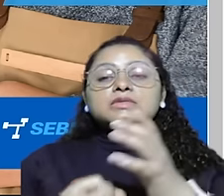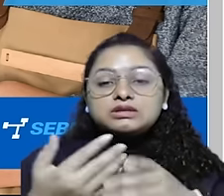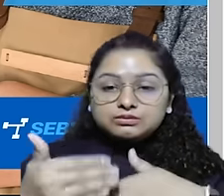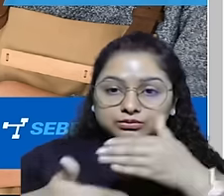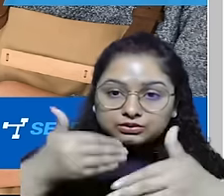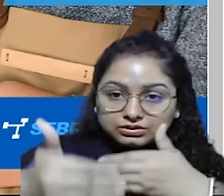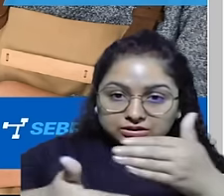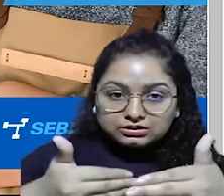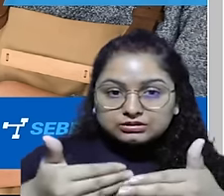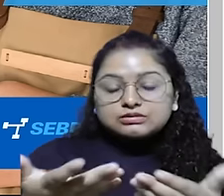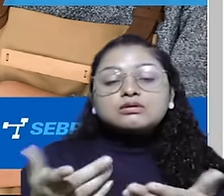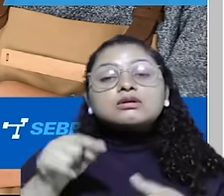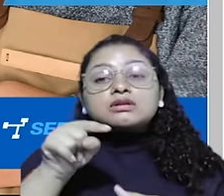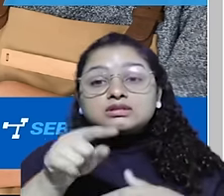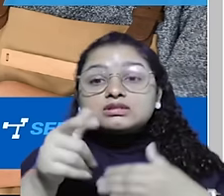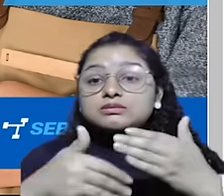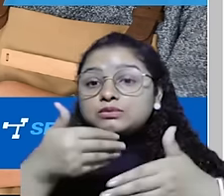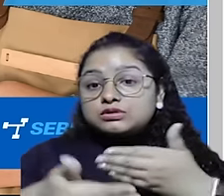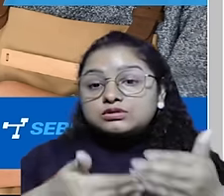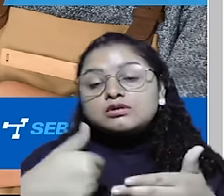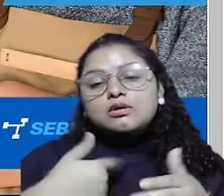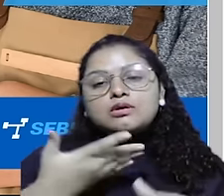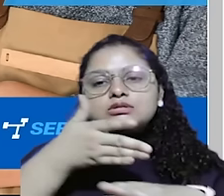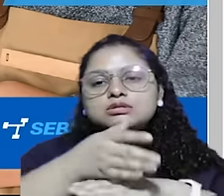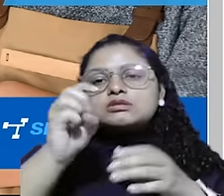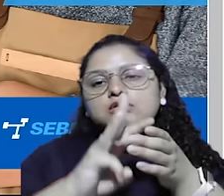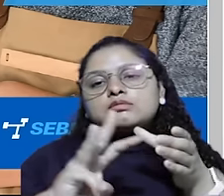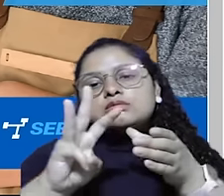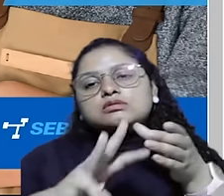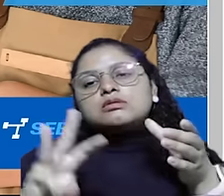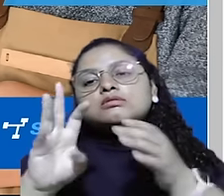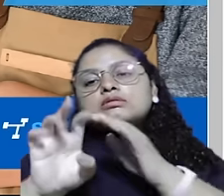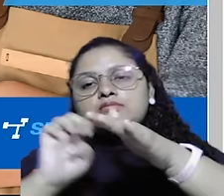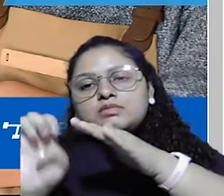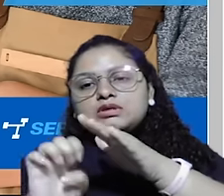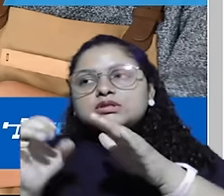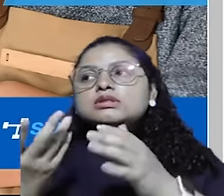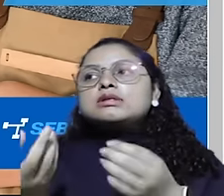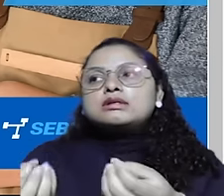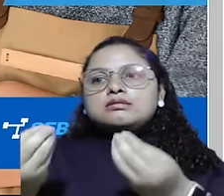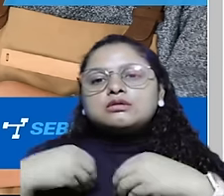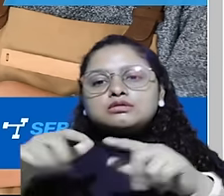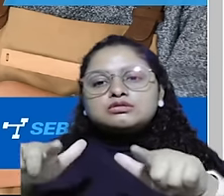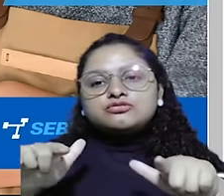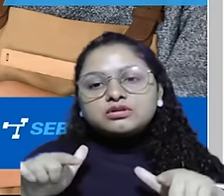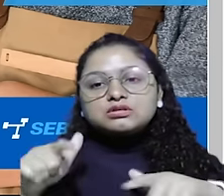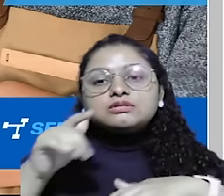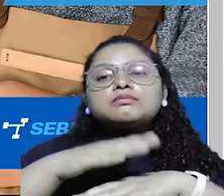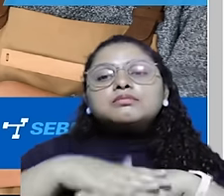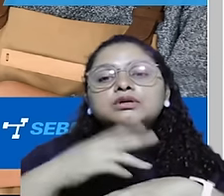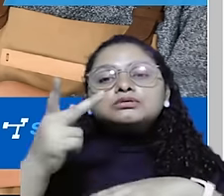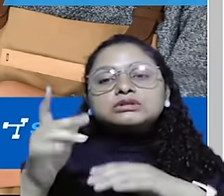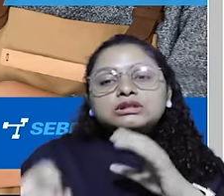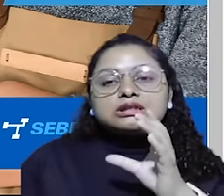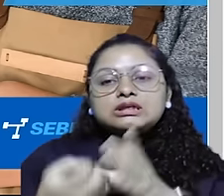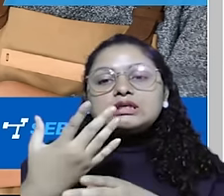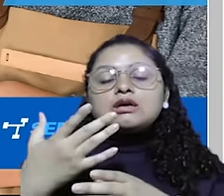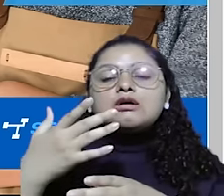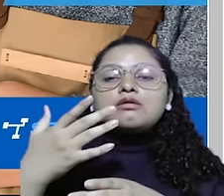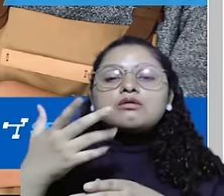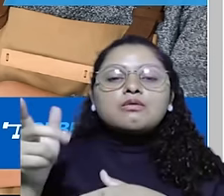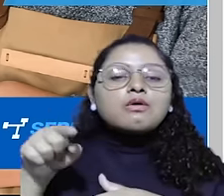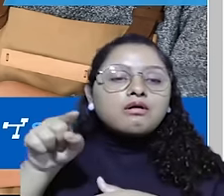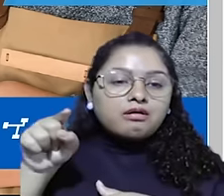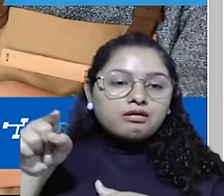gente né E esse processo eu acesso ao site da empresa que forneceu o certificado e eles geram pra gente um arquivo